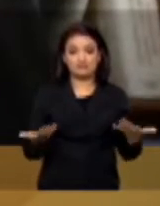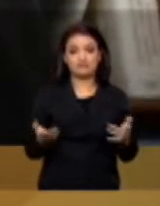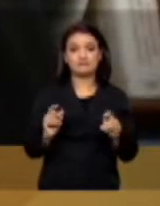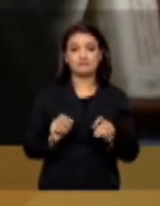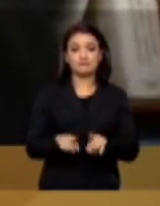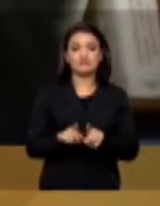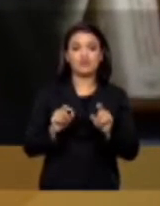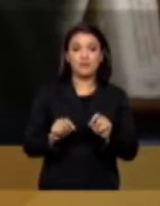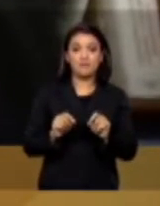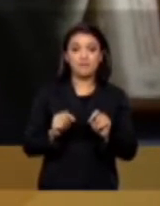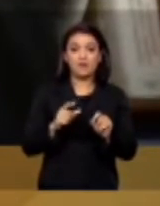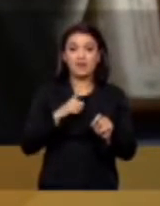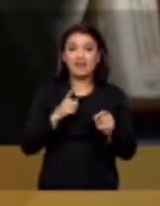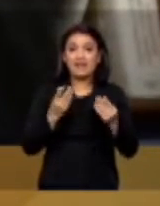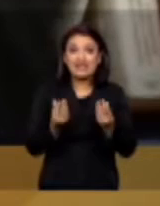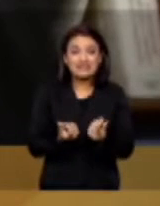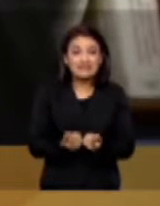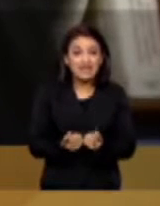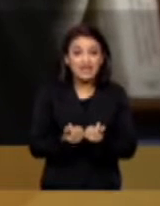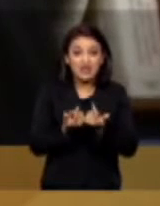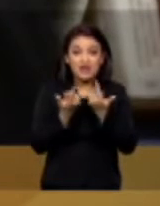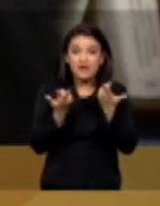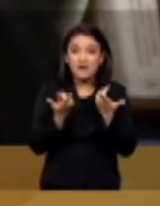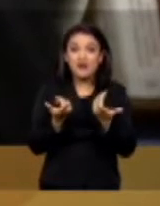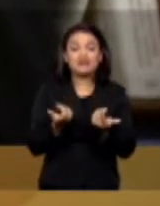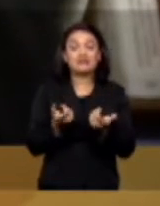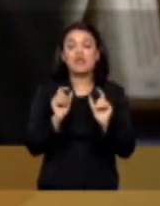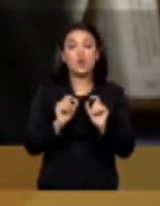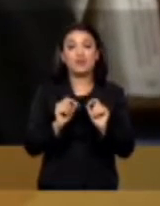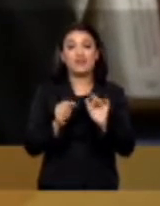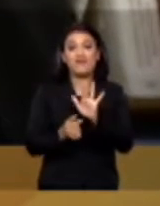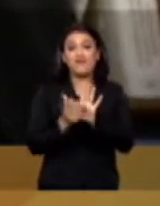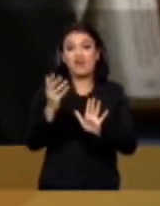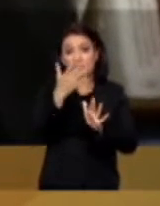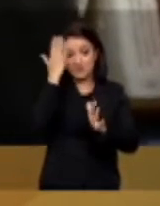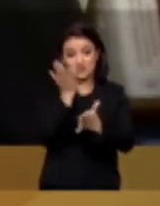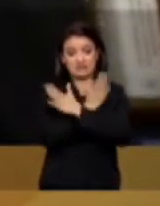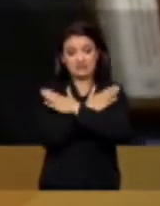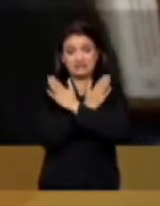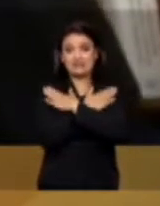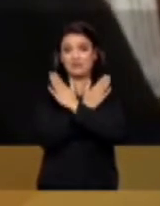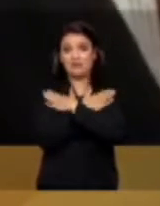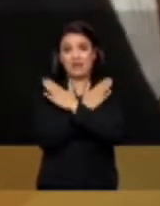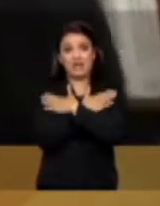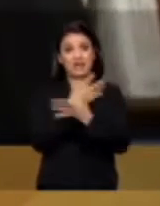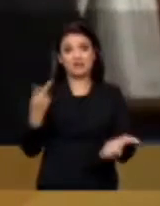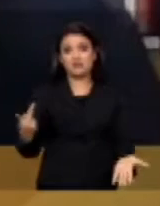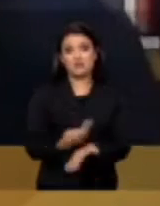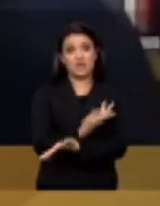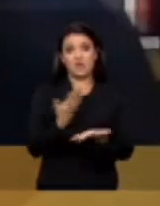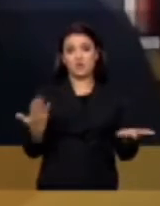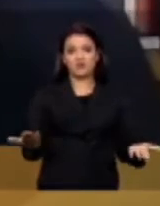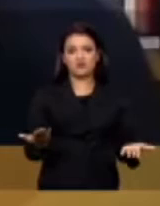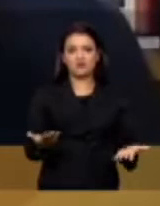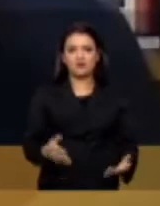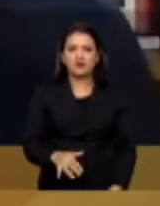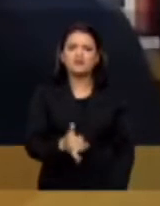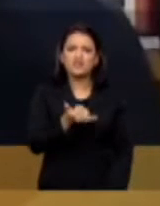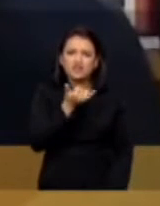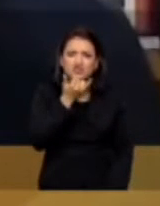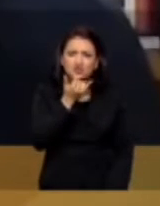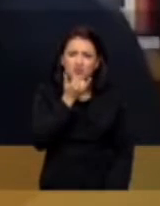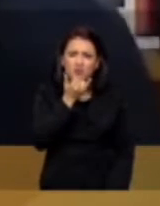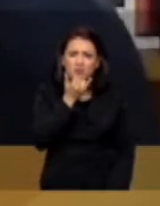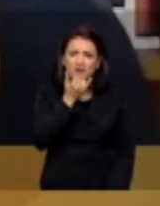fora milhões de desempregados que esta operação causou. Nós Ministro estamos. Lewandowski, me permite,